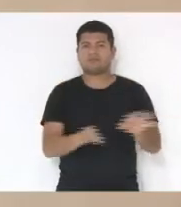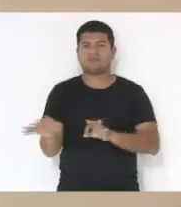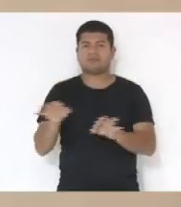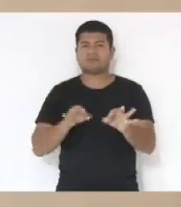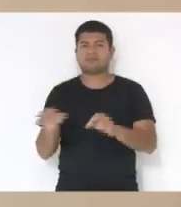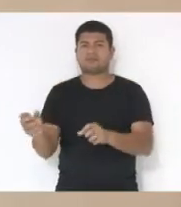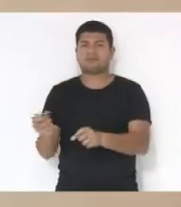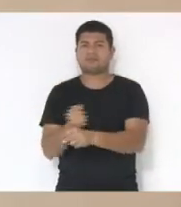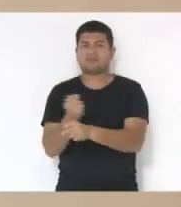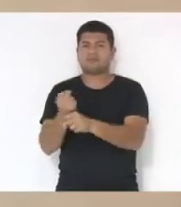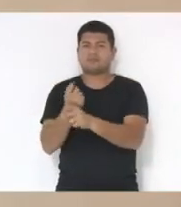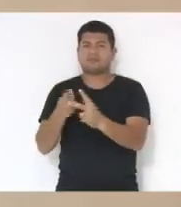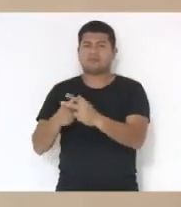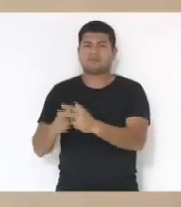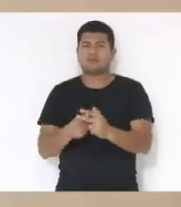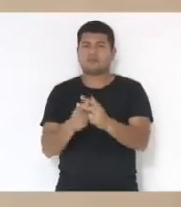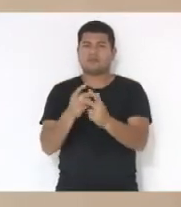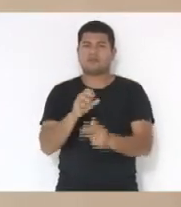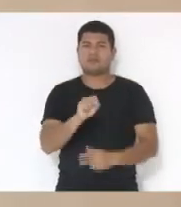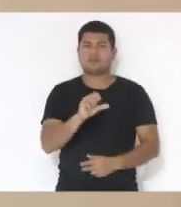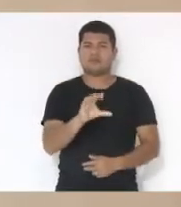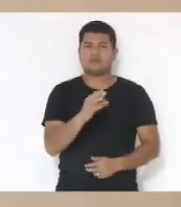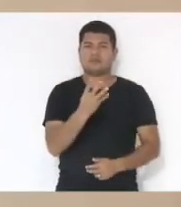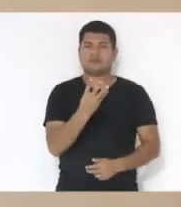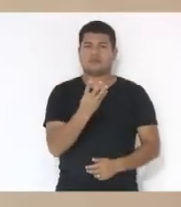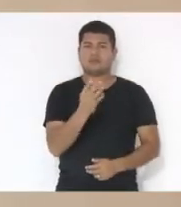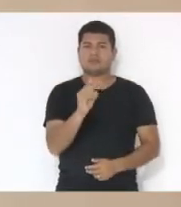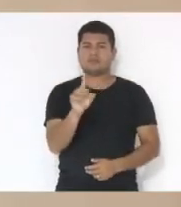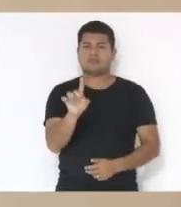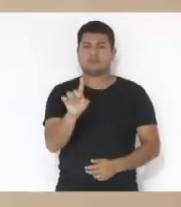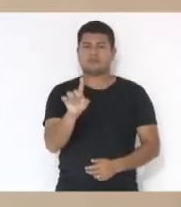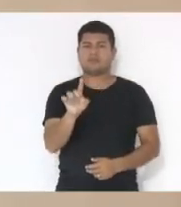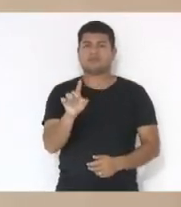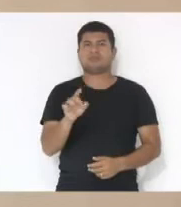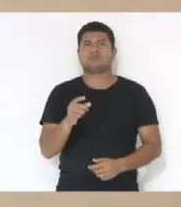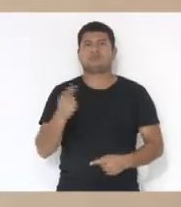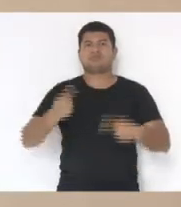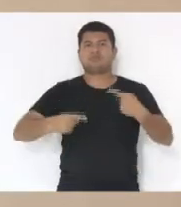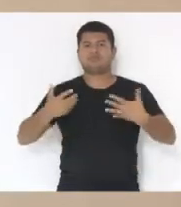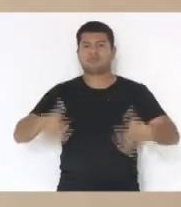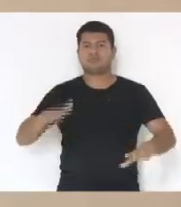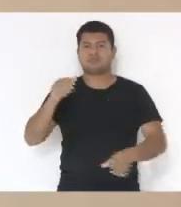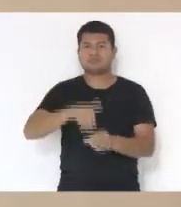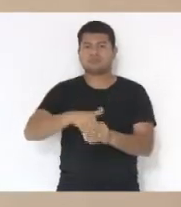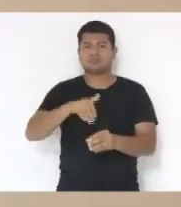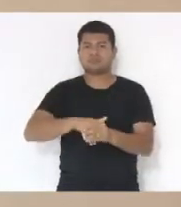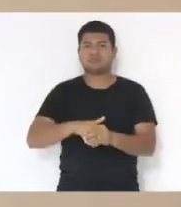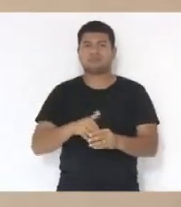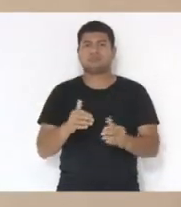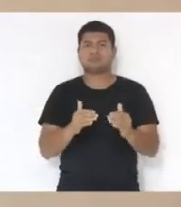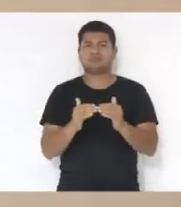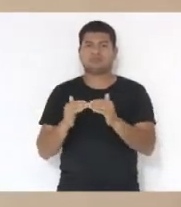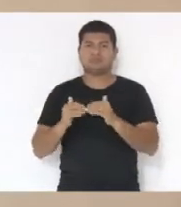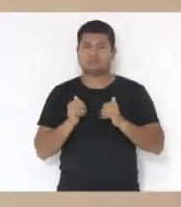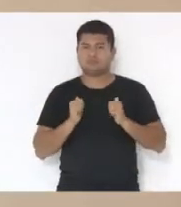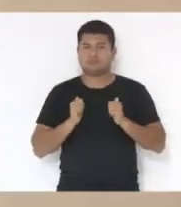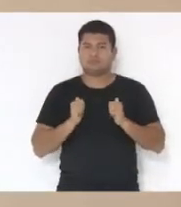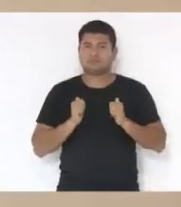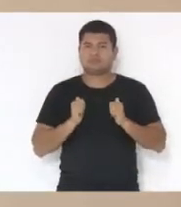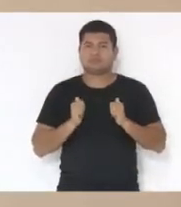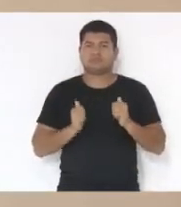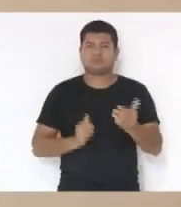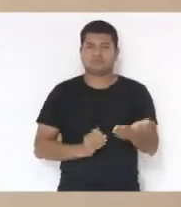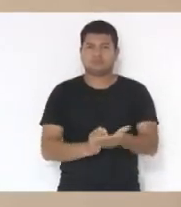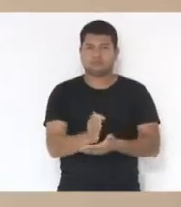obras de manutenção da rodovia SC-401. Em discussão, não havendo quem queira discutir, em votação. Deputados que aprovam permaneçam como se